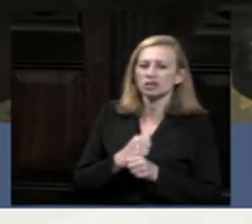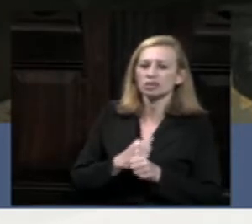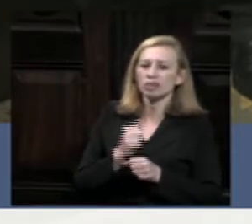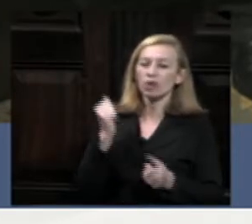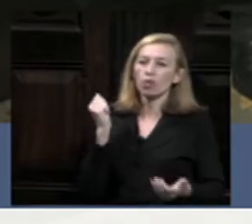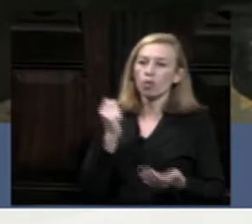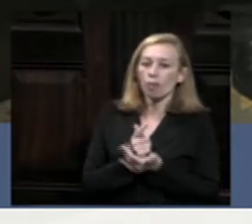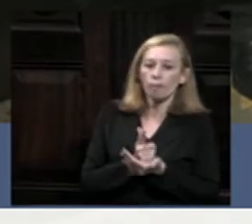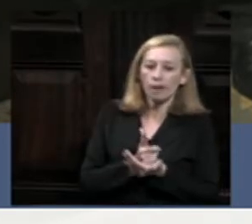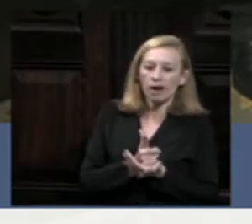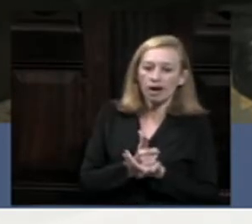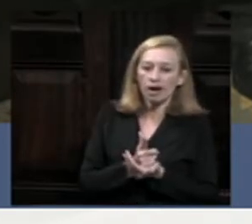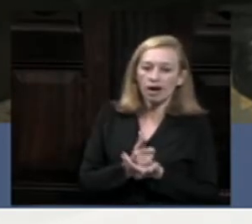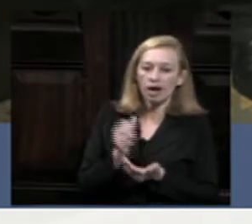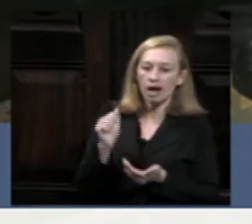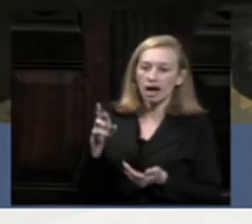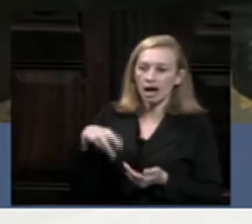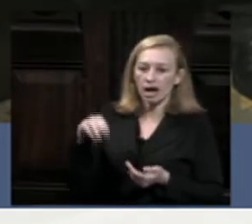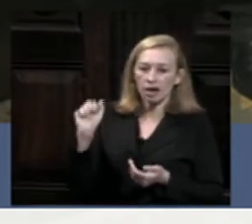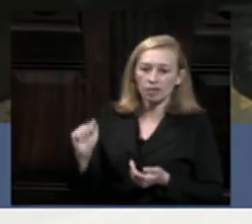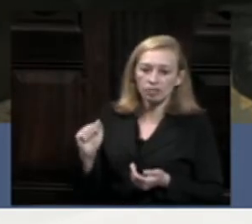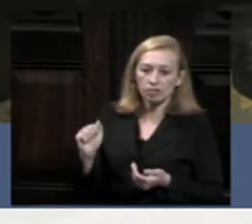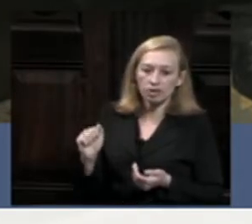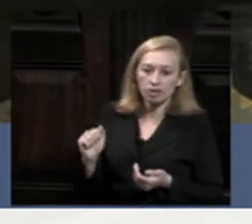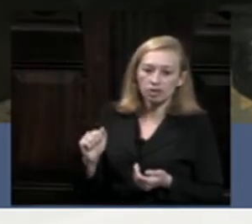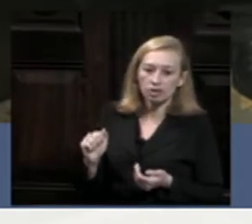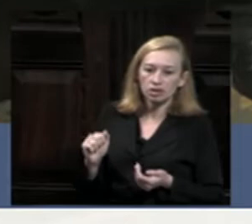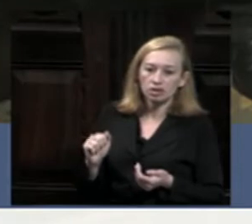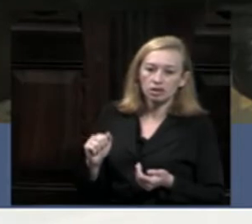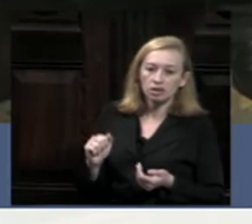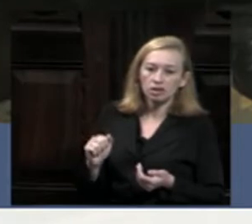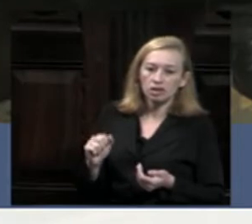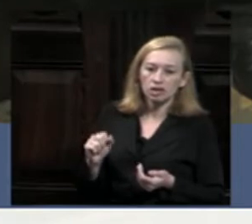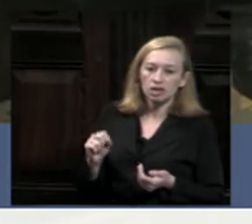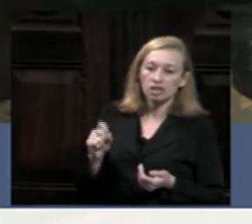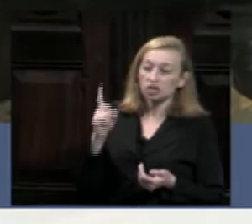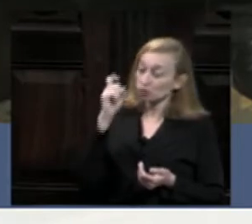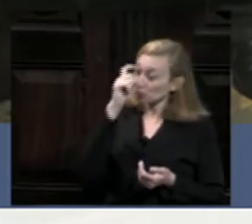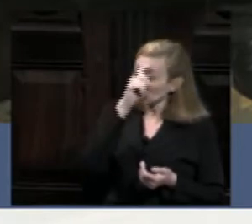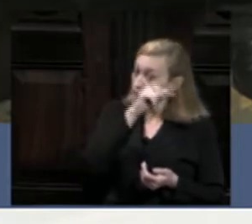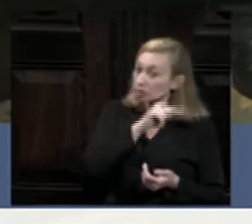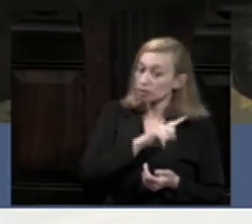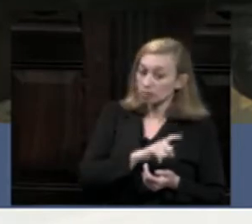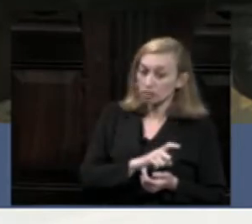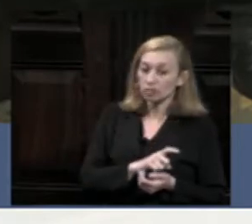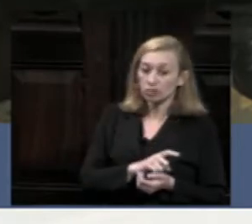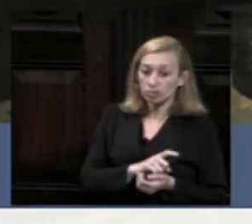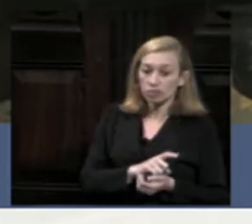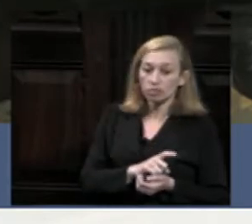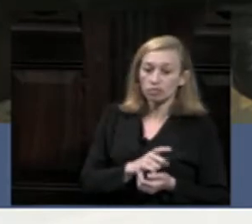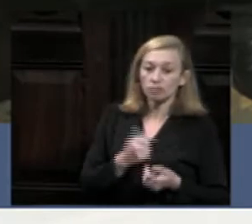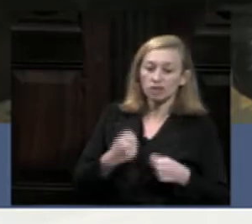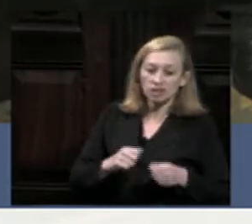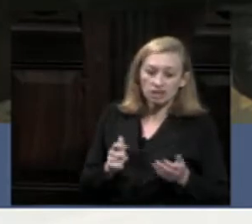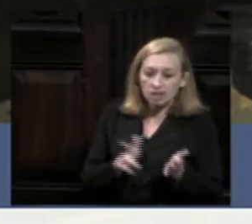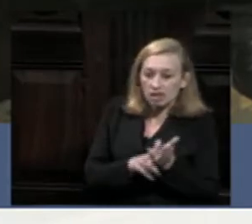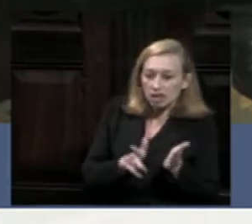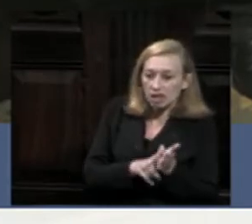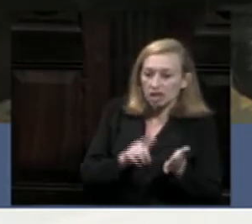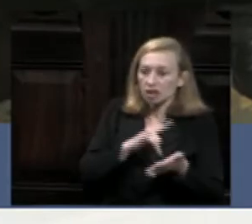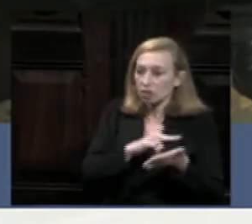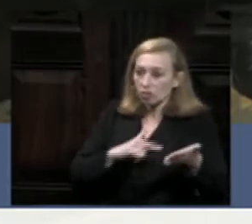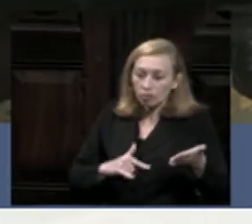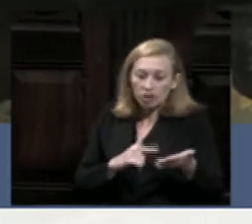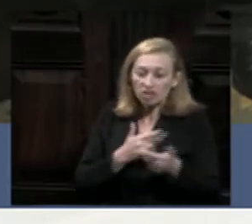a arma de fogo com recursos próprios. Uma burocracia enorme, inexplicável, ora por parte de um órgão, ora por parte de